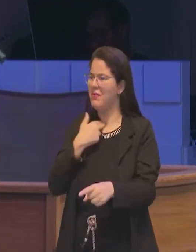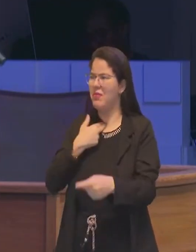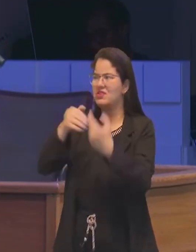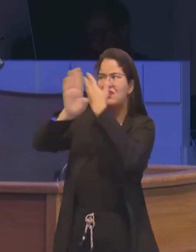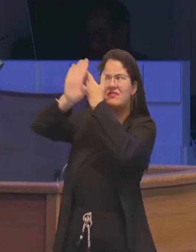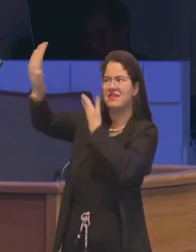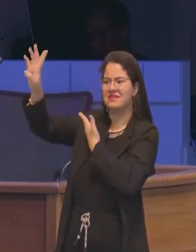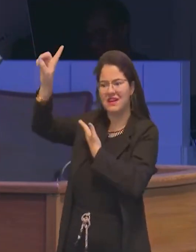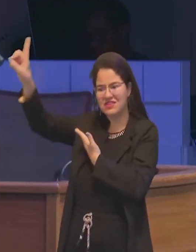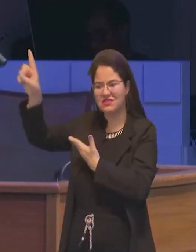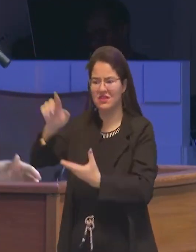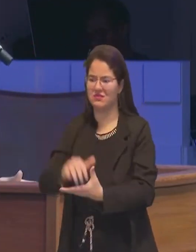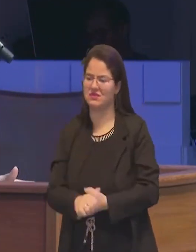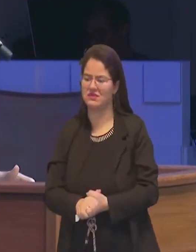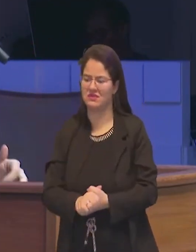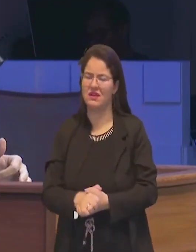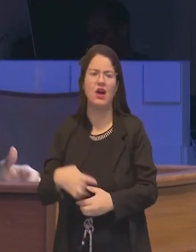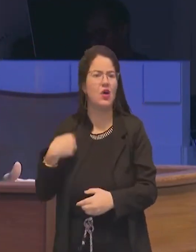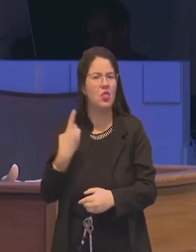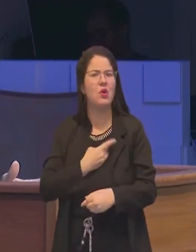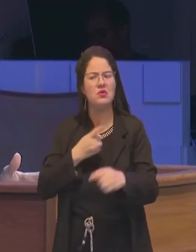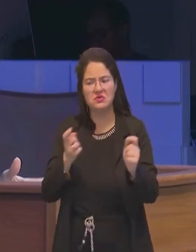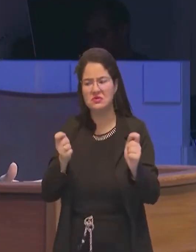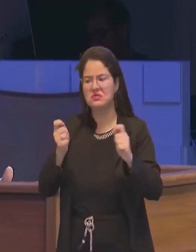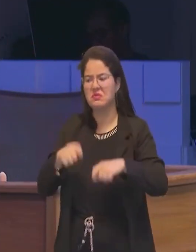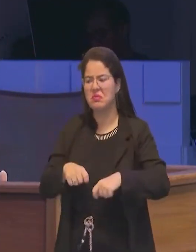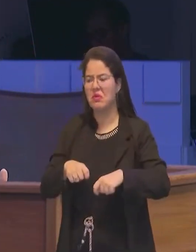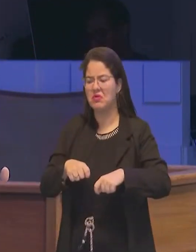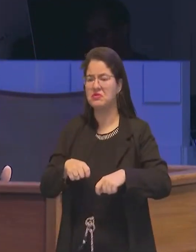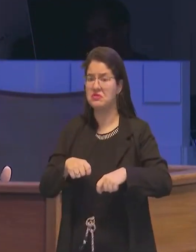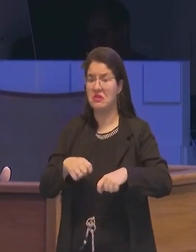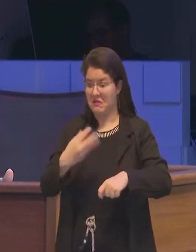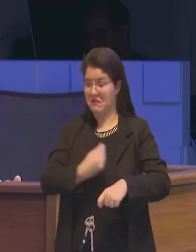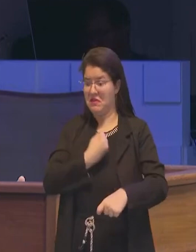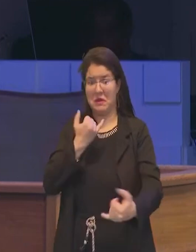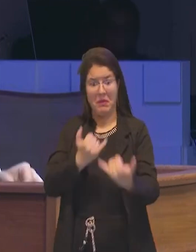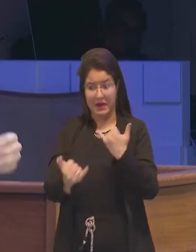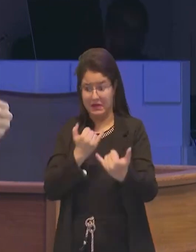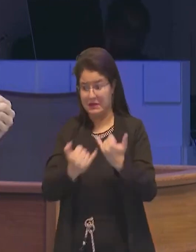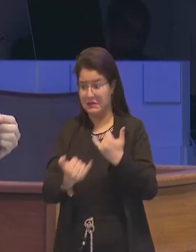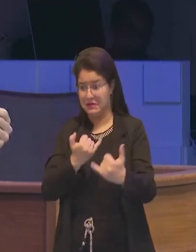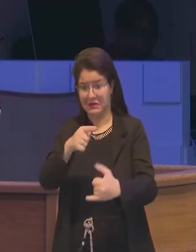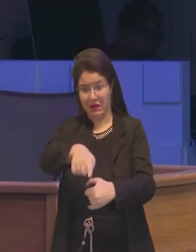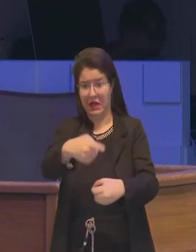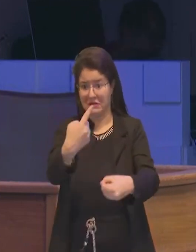devemos ser. Porque nós podemos ser muito parecidos com Éfeso. Nós podemos